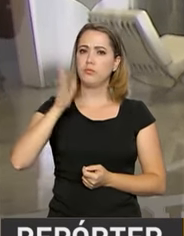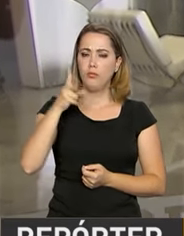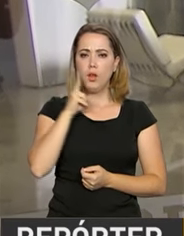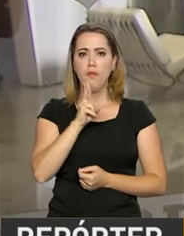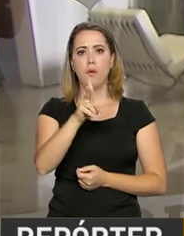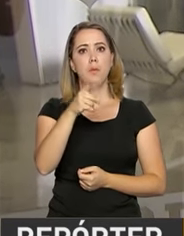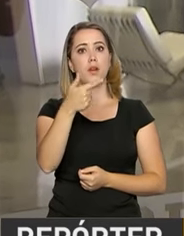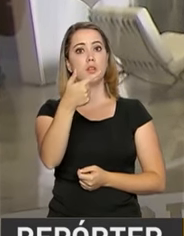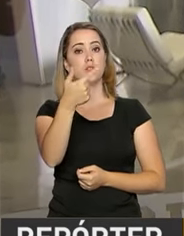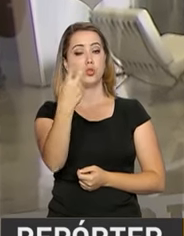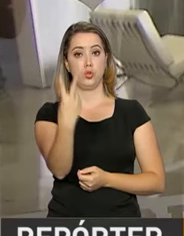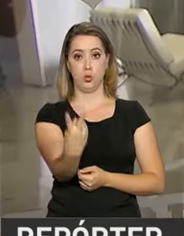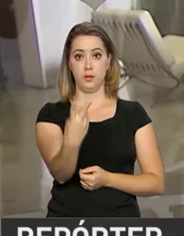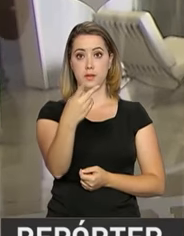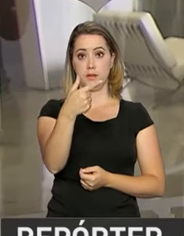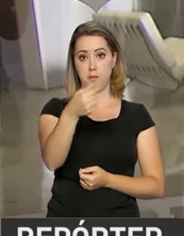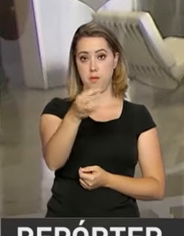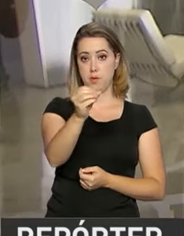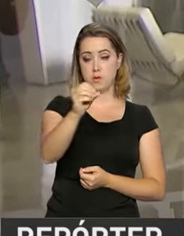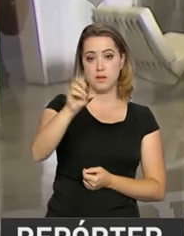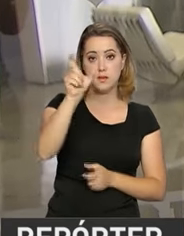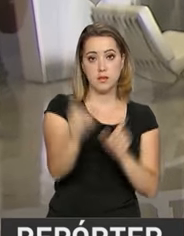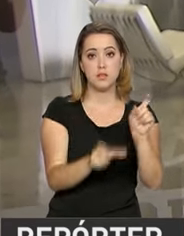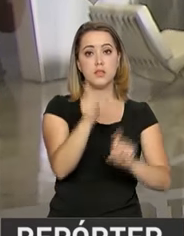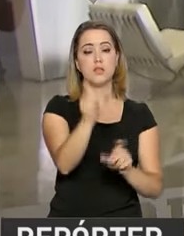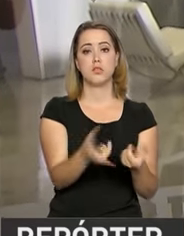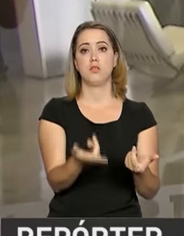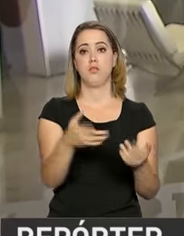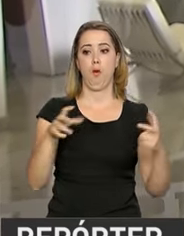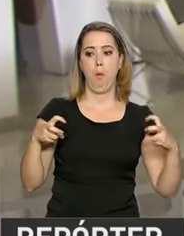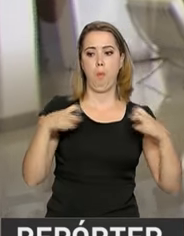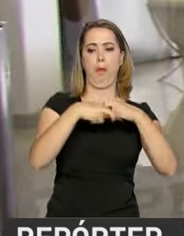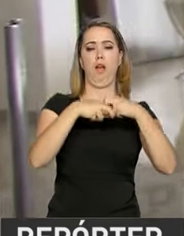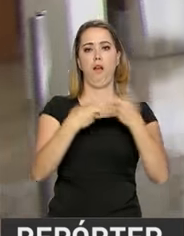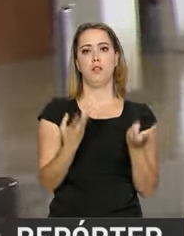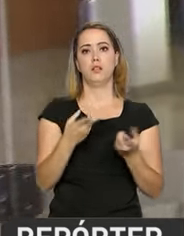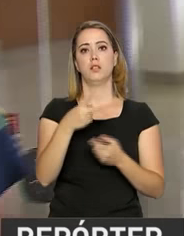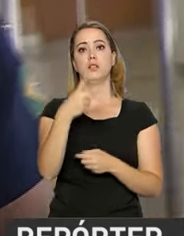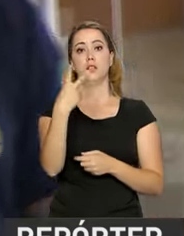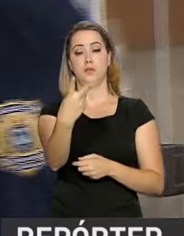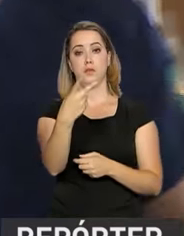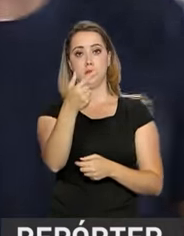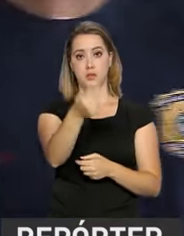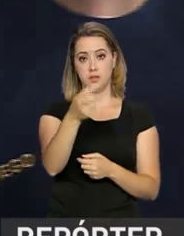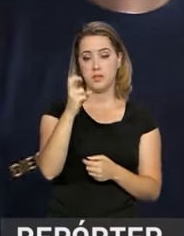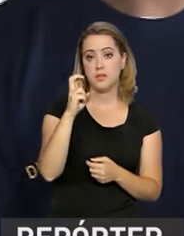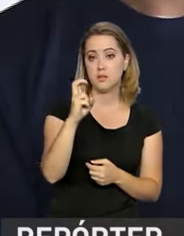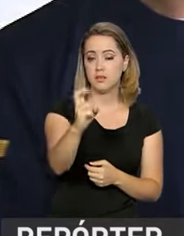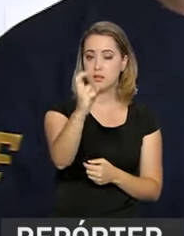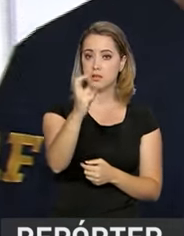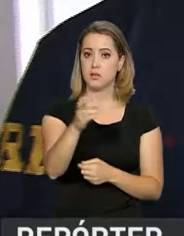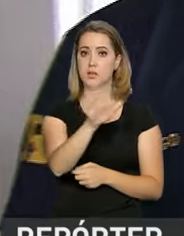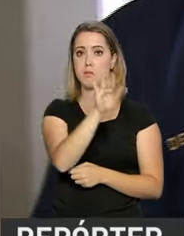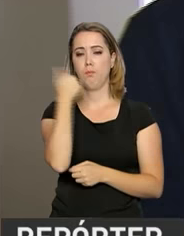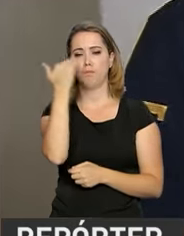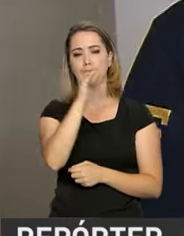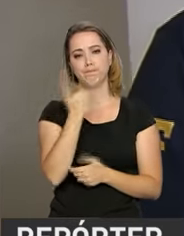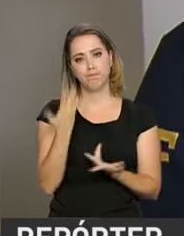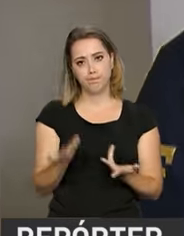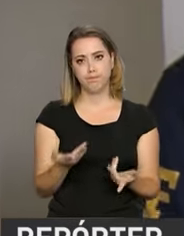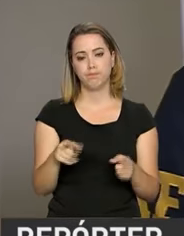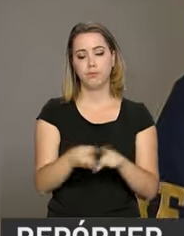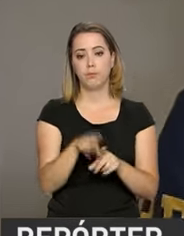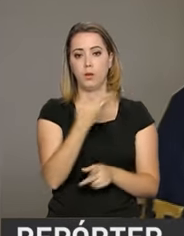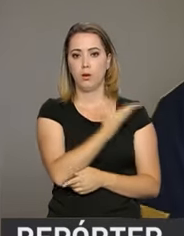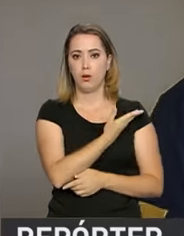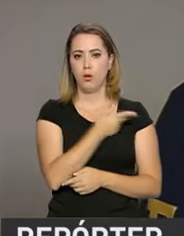acidentes foram 225 mortos Quem dá mais detalhes sobre a operação é o porta-voz da Polícia Rodoviária Federal